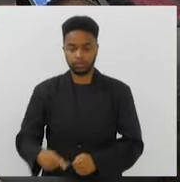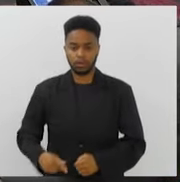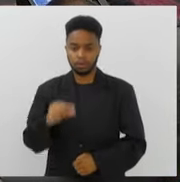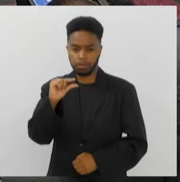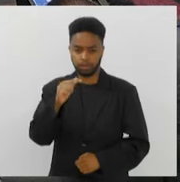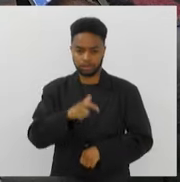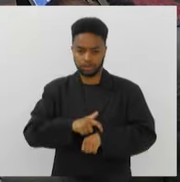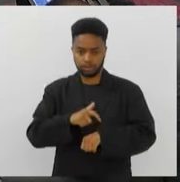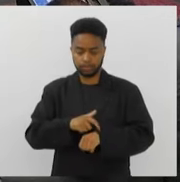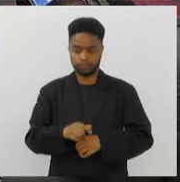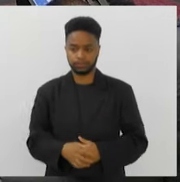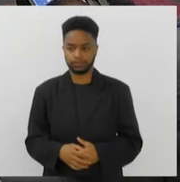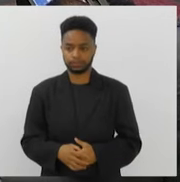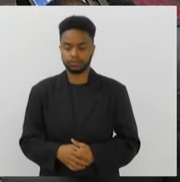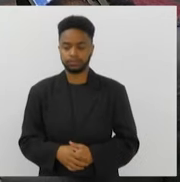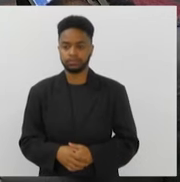apenas.